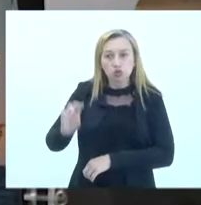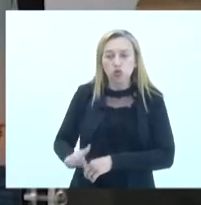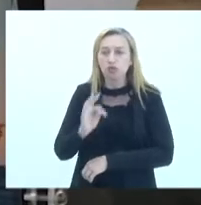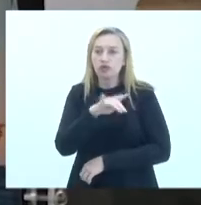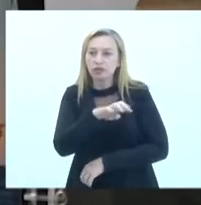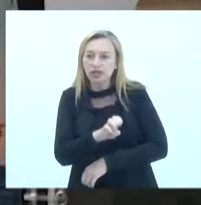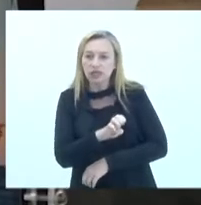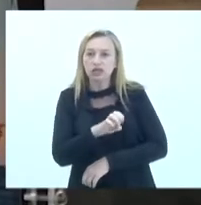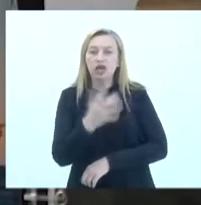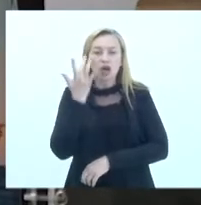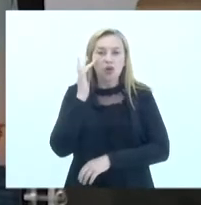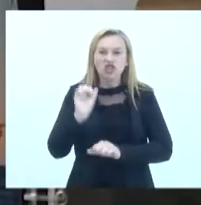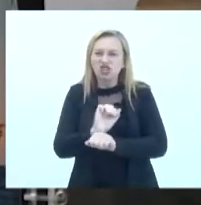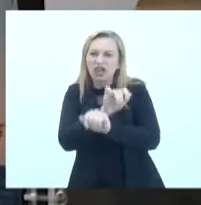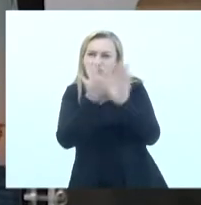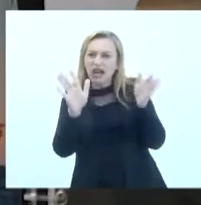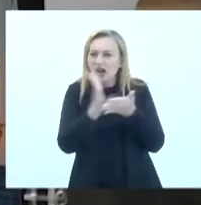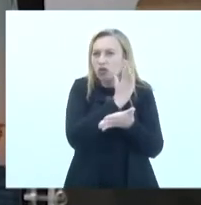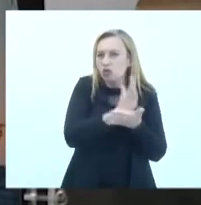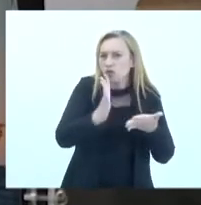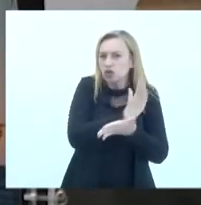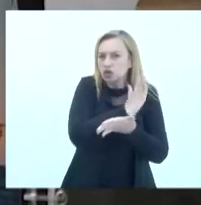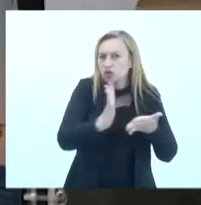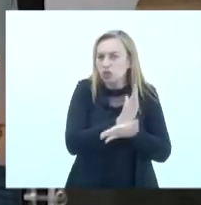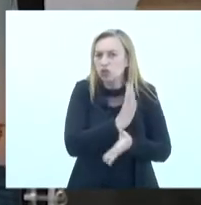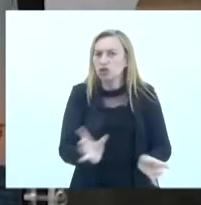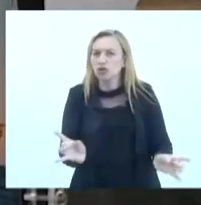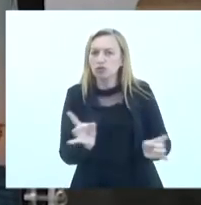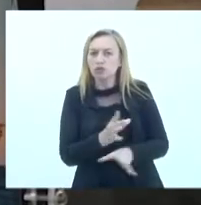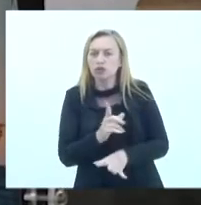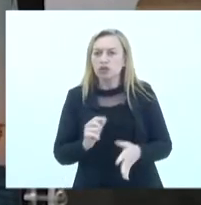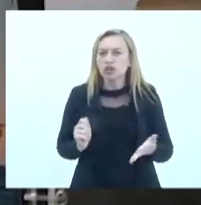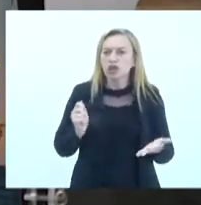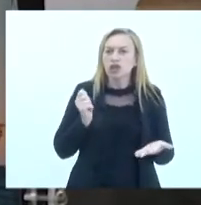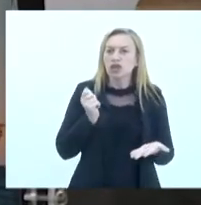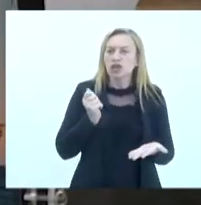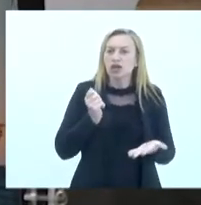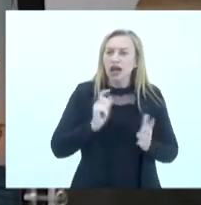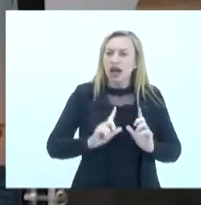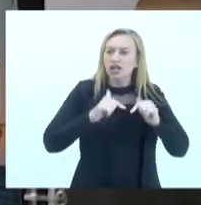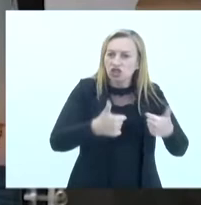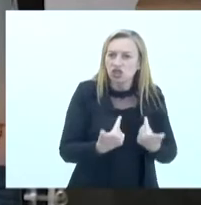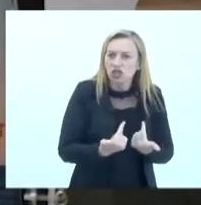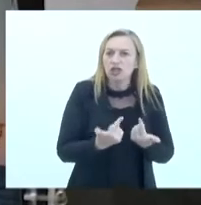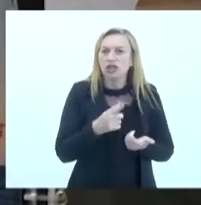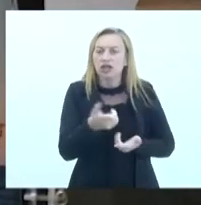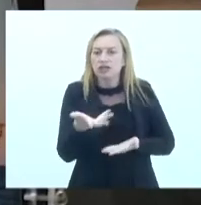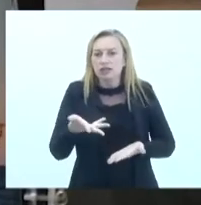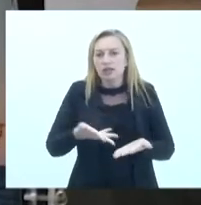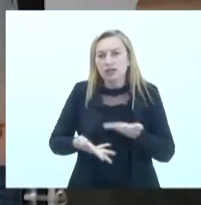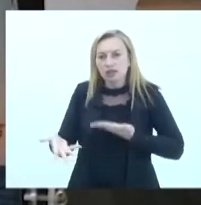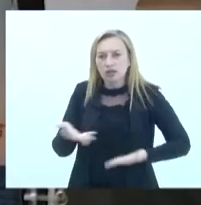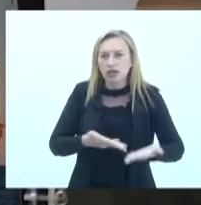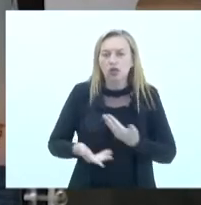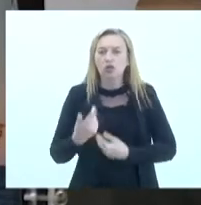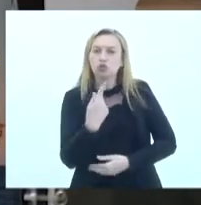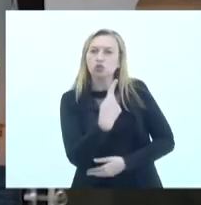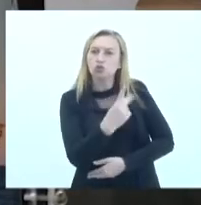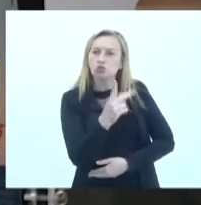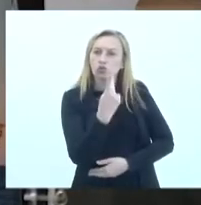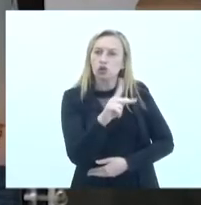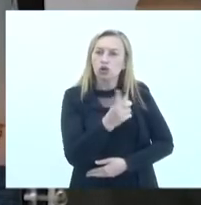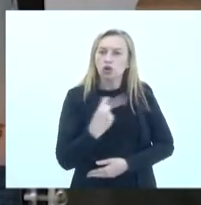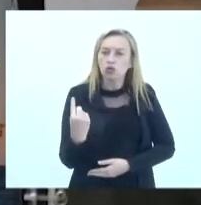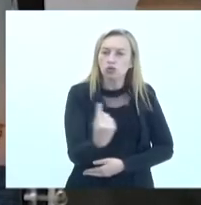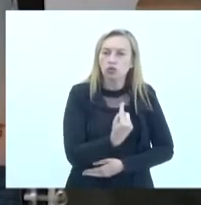claro algumas coisas. De pronto, você comprou a briga, e essa interação sua com a